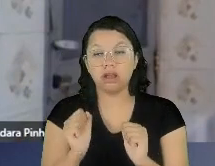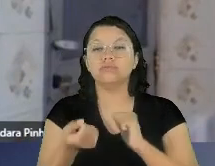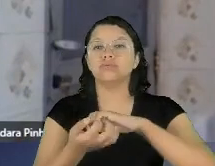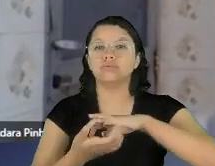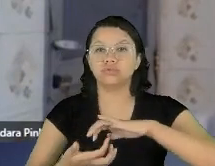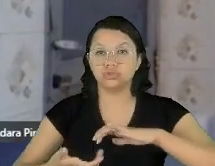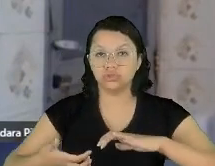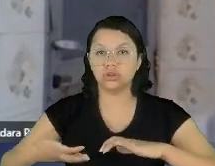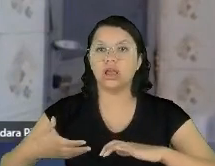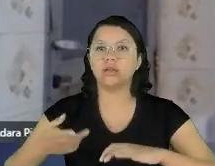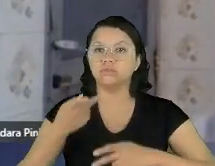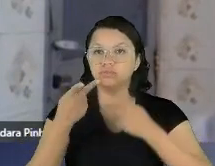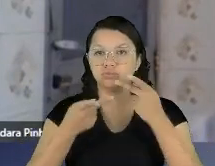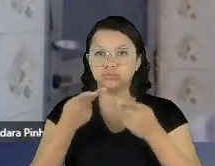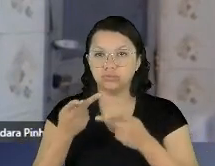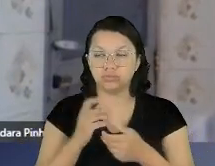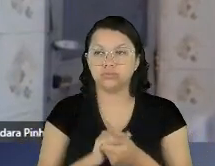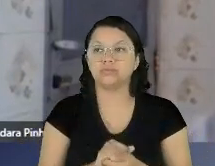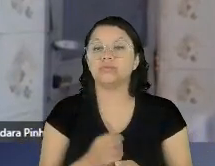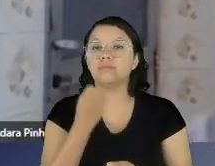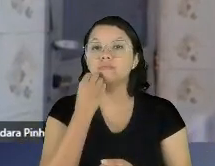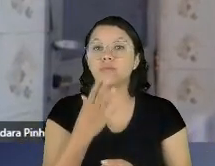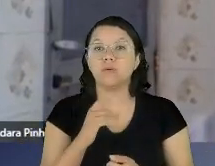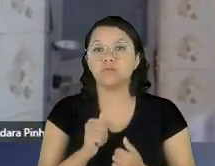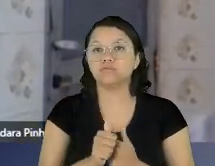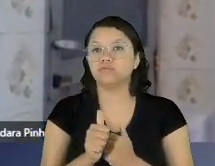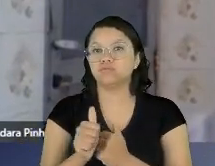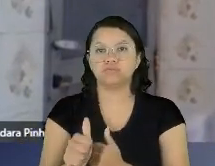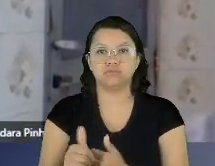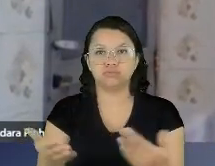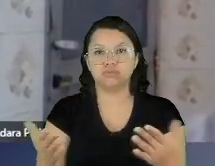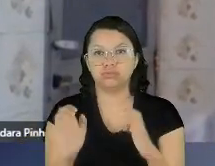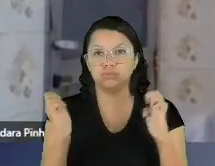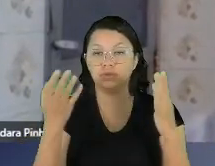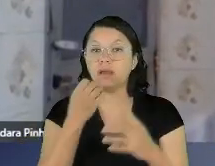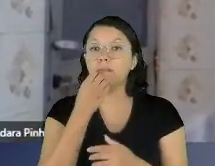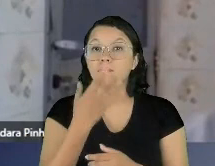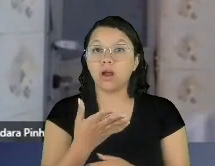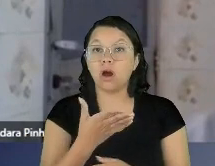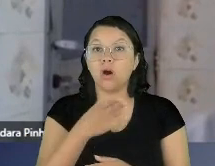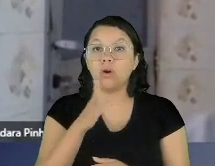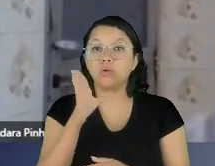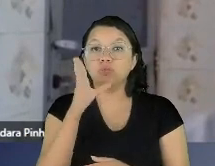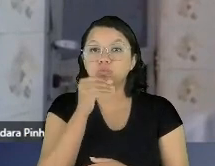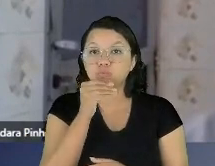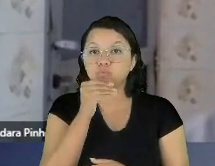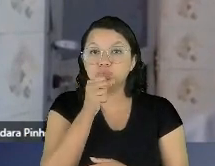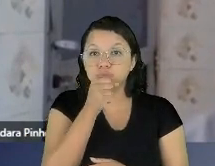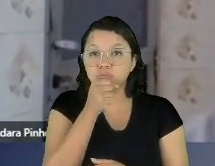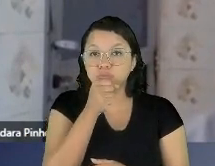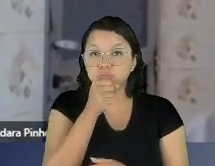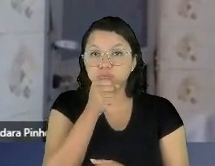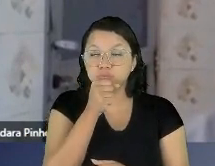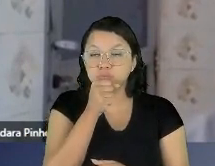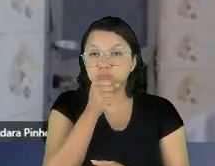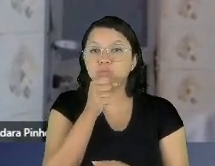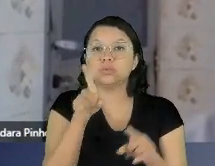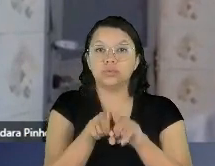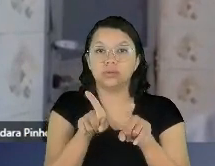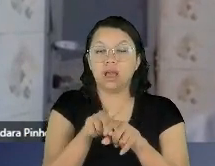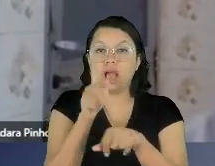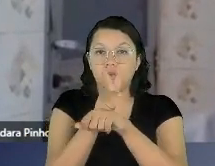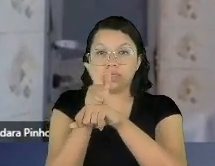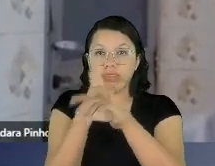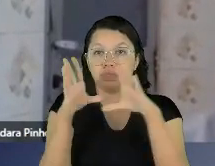recebidas, e que, para o bom andamento do evento, é bom que os microfones fiquem desligados. Eu já vou passar a